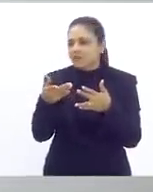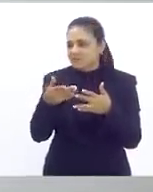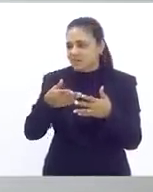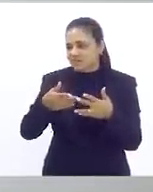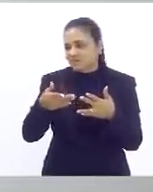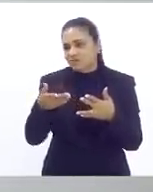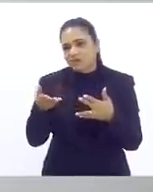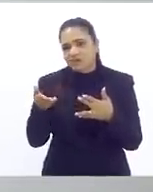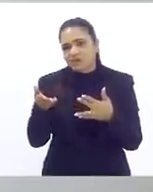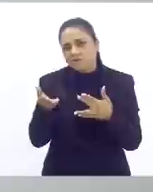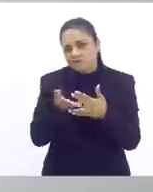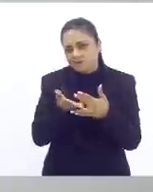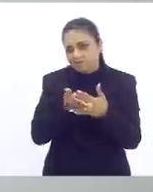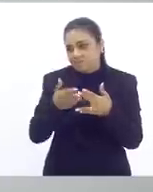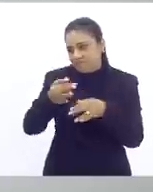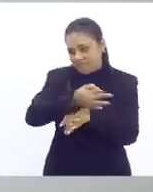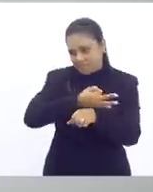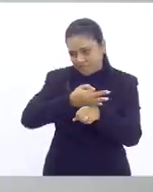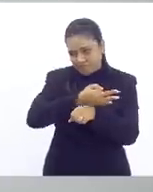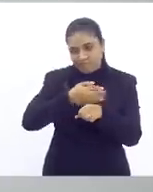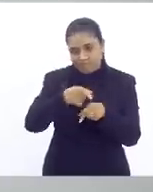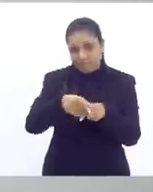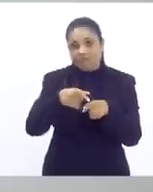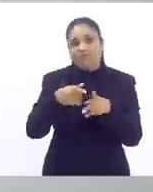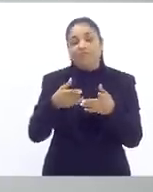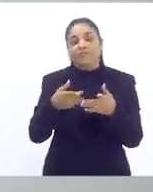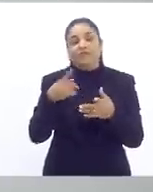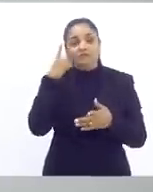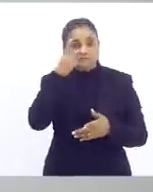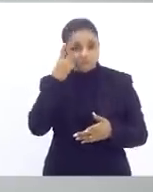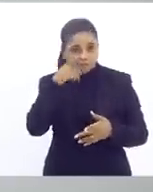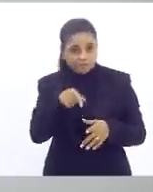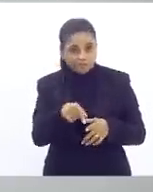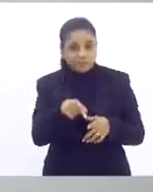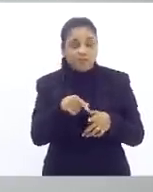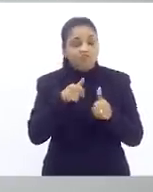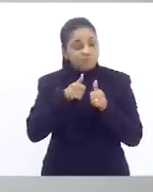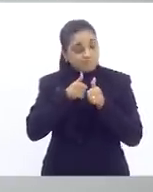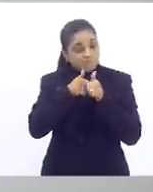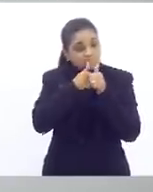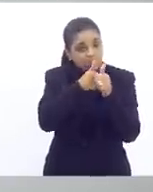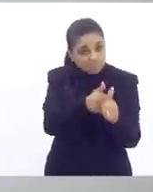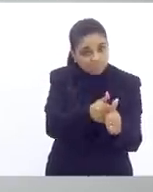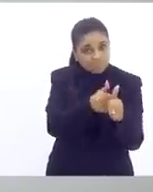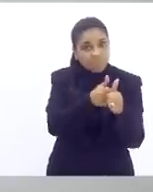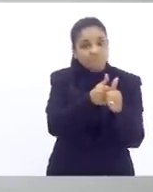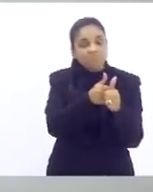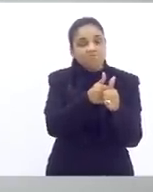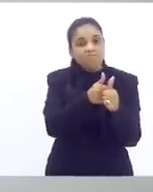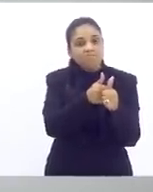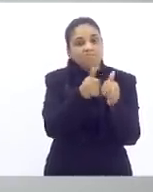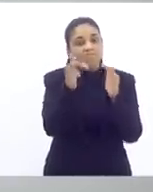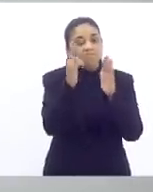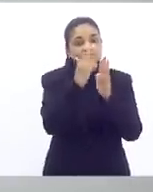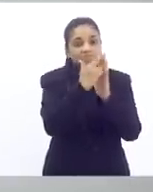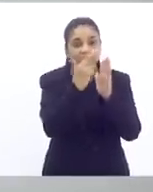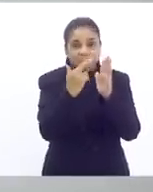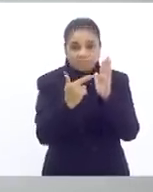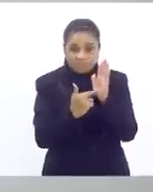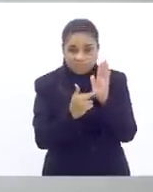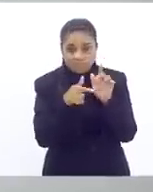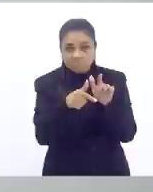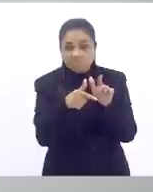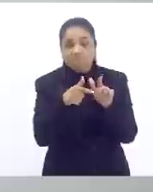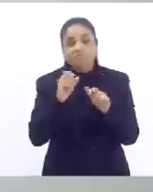não precisa ser uma audiência pública para acompanhar e mon itorar esse processo da regularização da situação